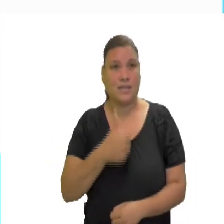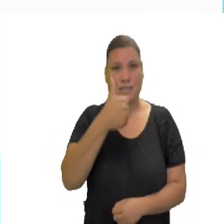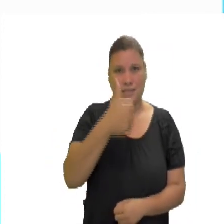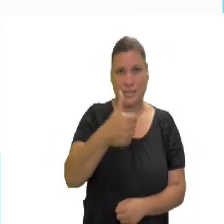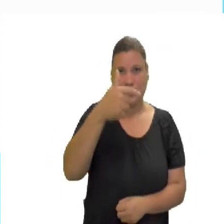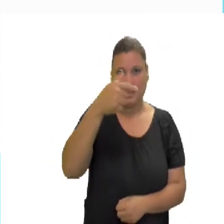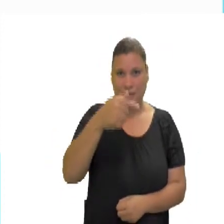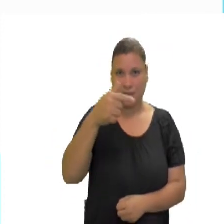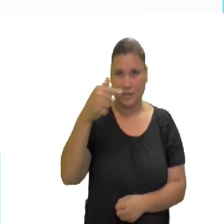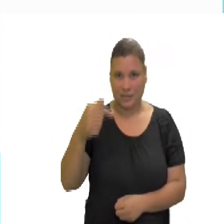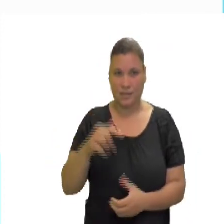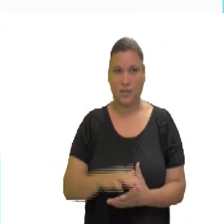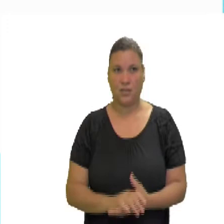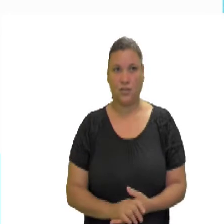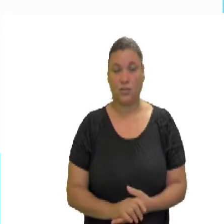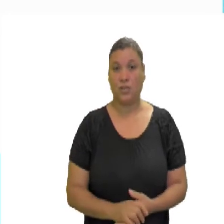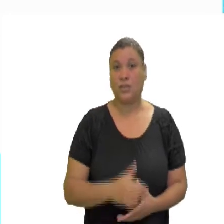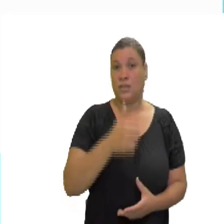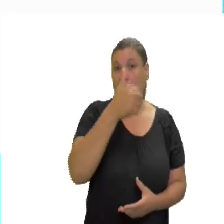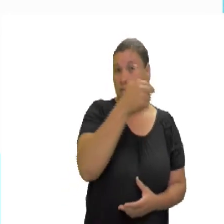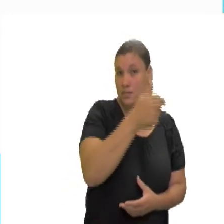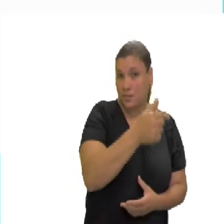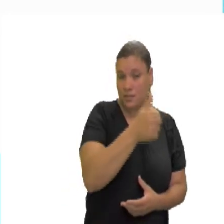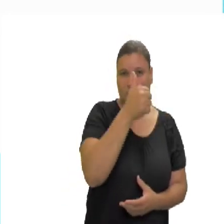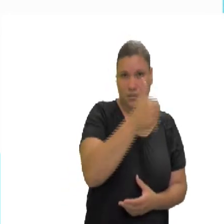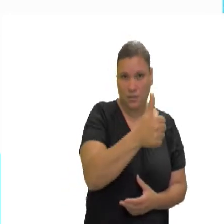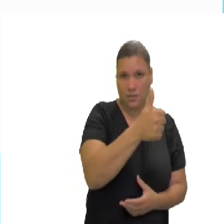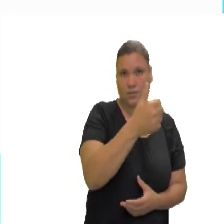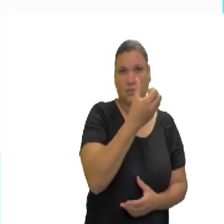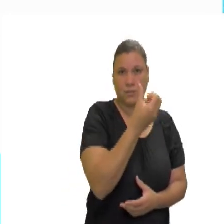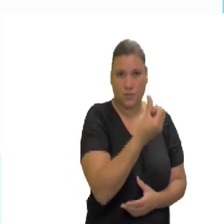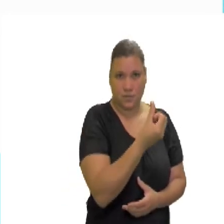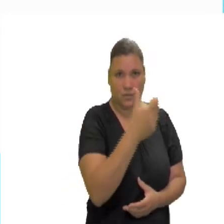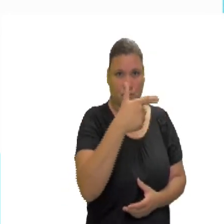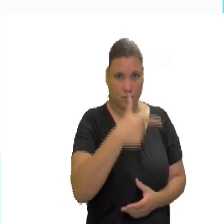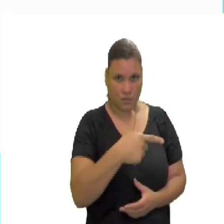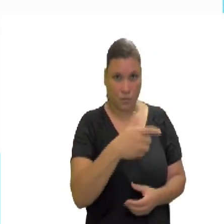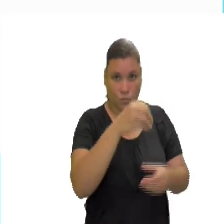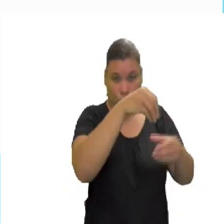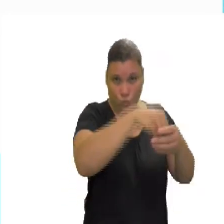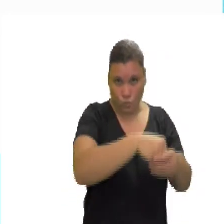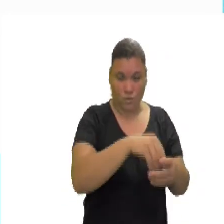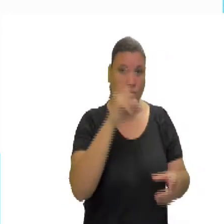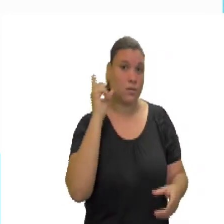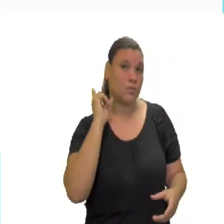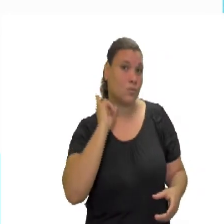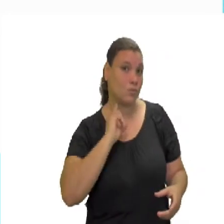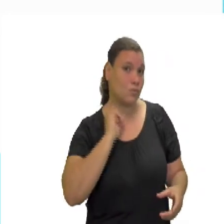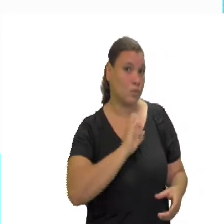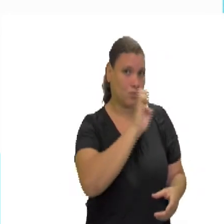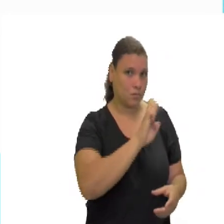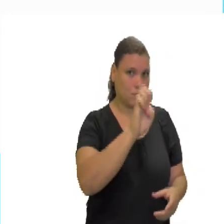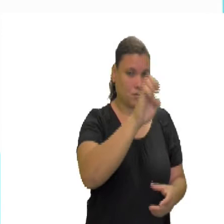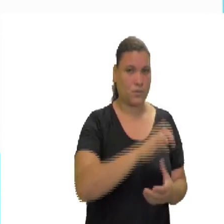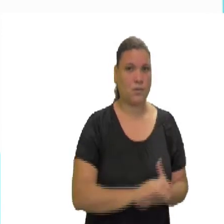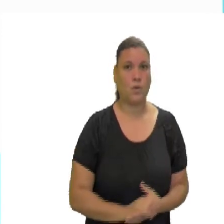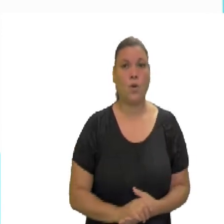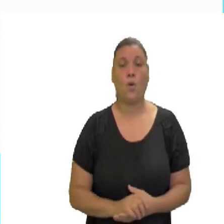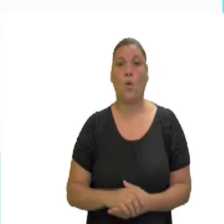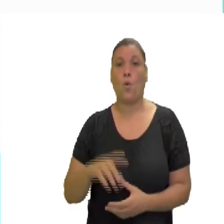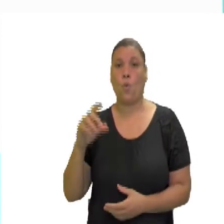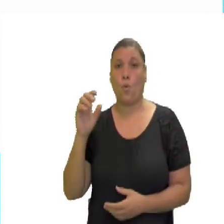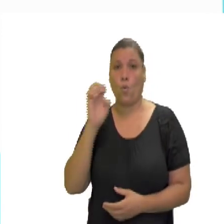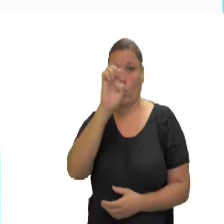162 eram de Minas Gerais, 162 cidades aqui de Minas Gerais passava a Estrada Real. E 8 do Rio de